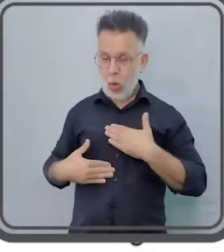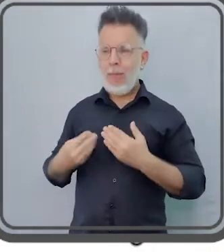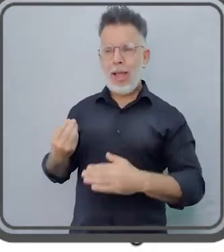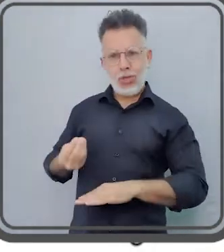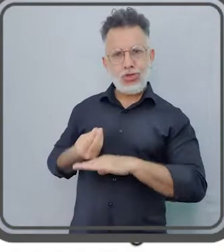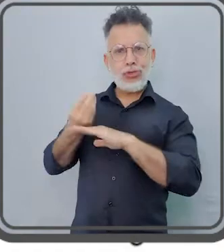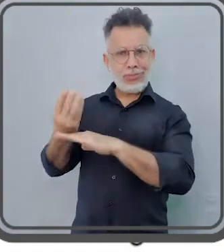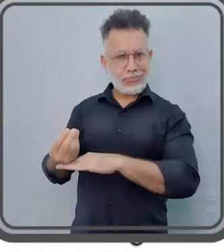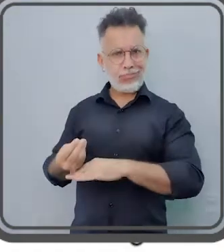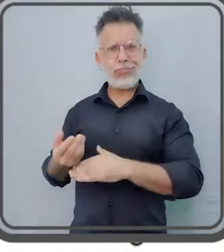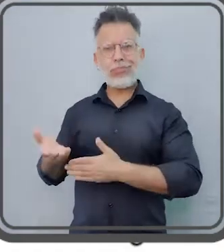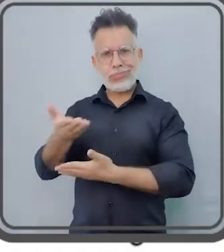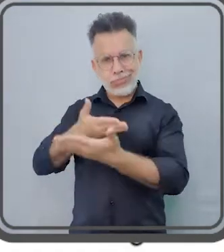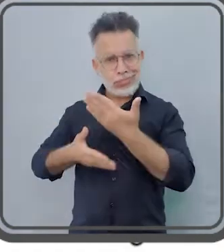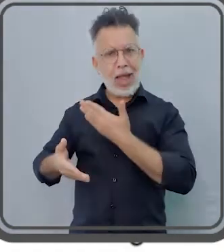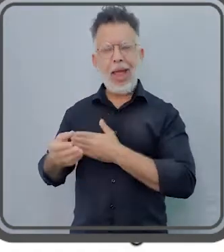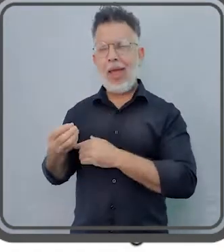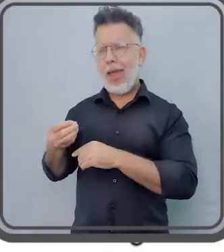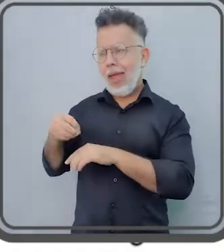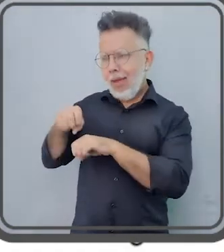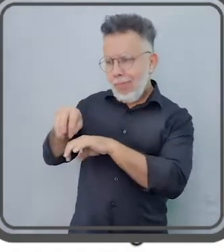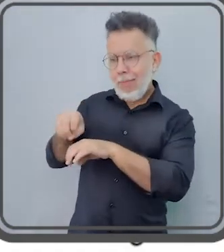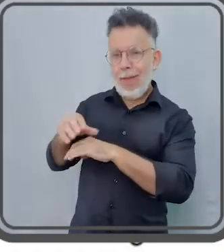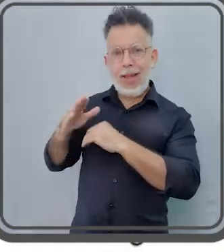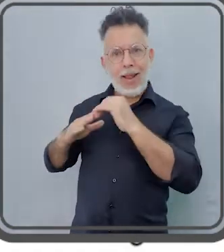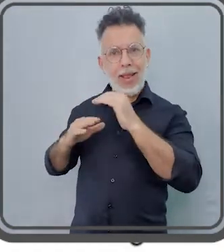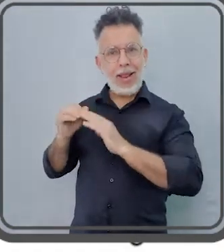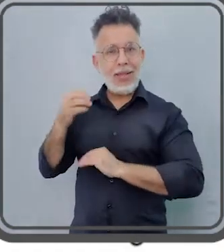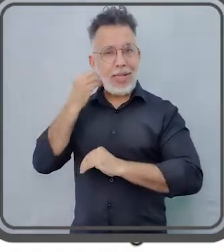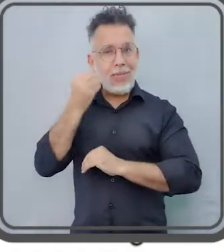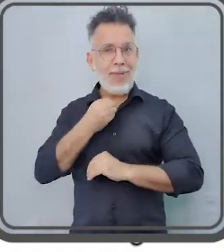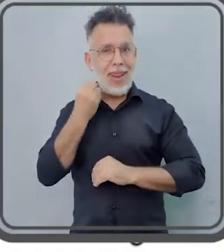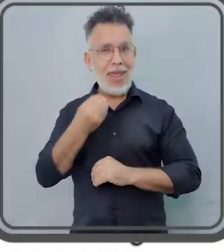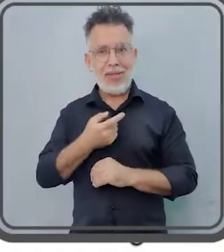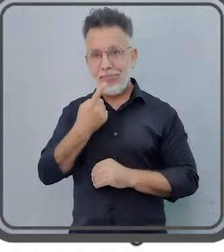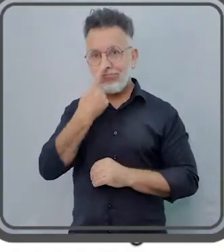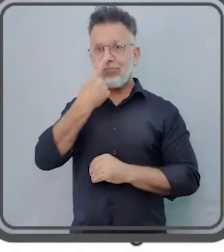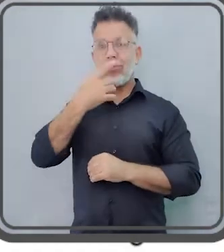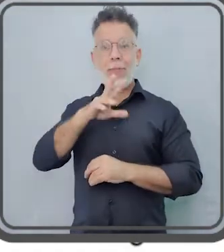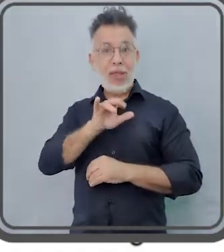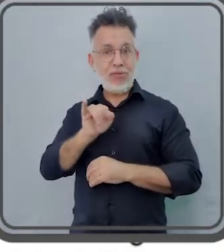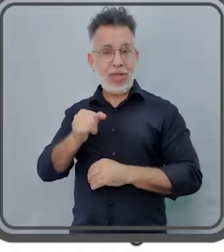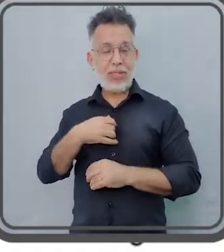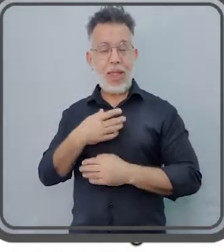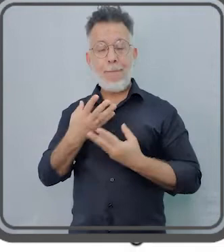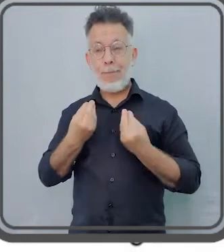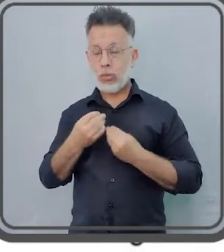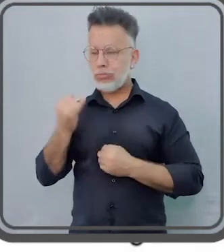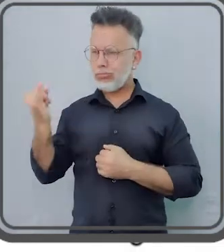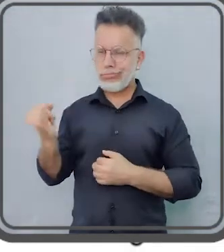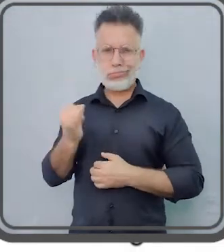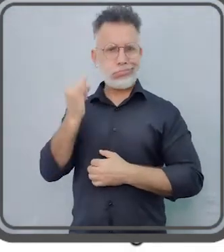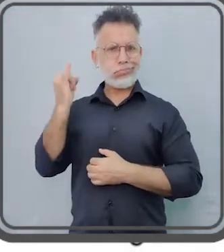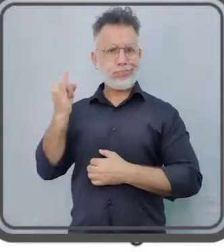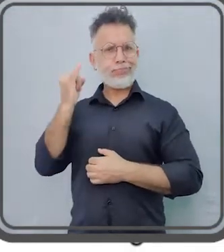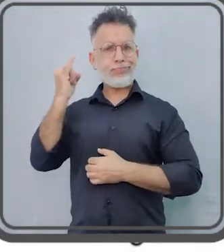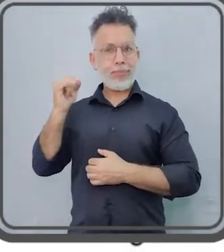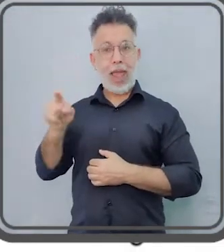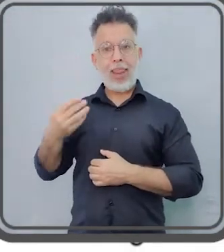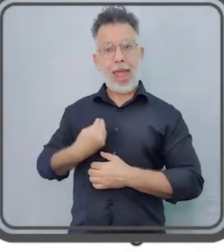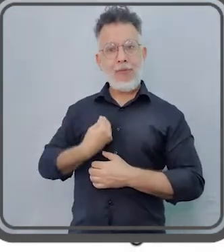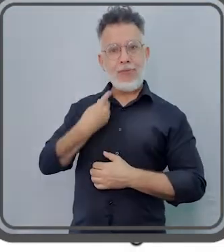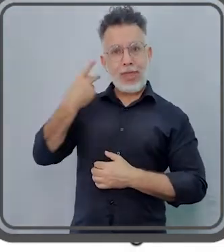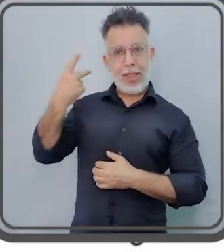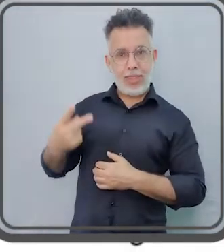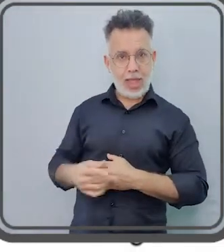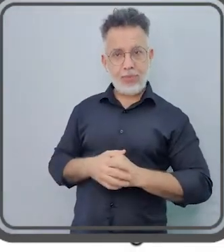para que ela crie essa jornada íntima, porque a gente sabe que isso vai ser muito decisivo na vida dela, enfim, nesses